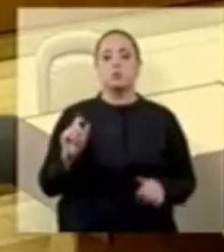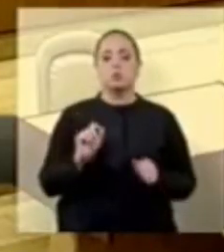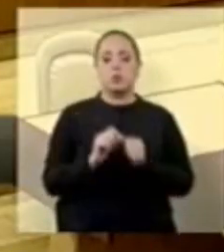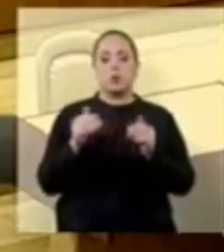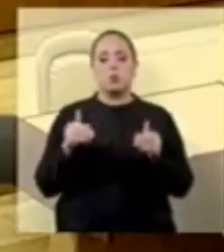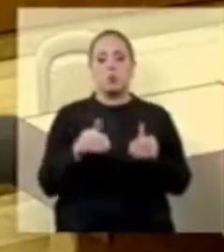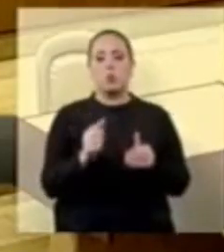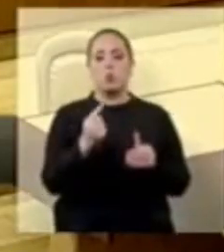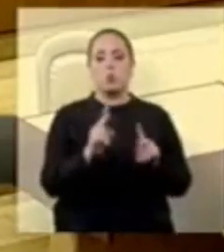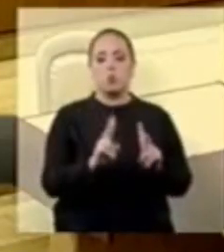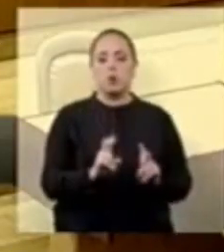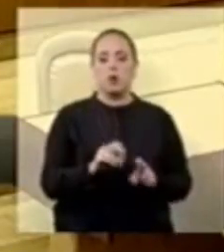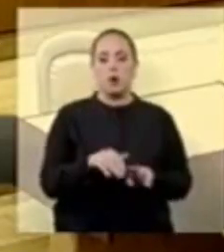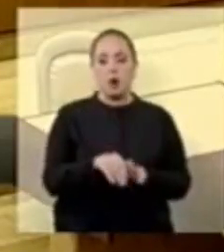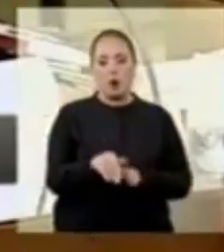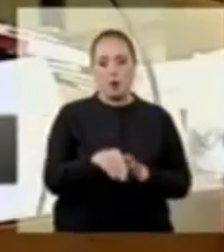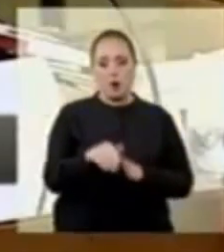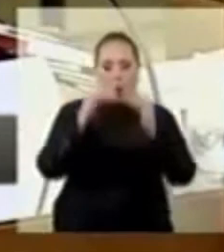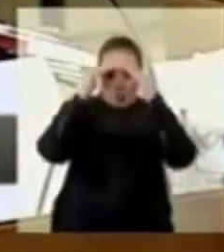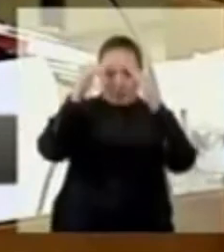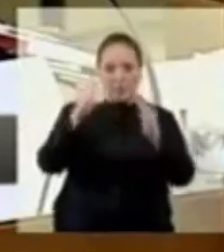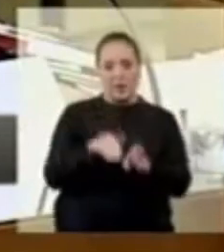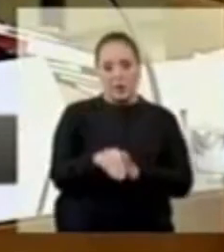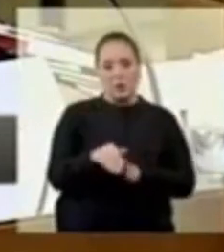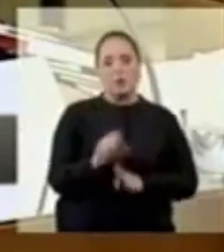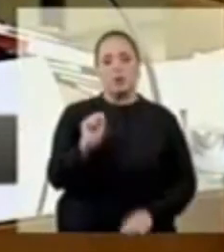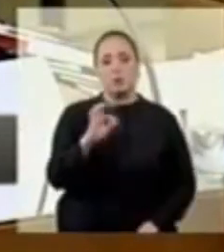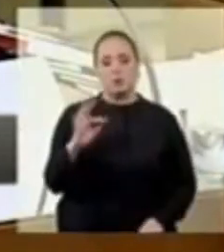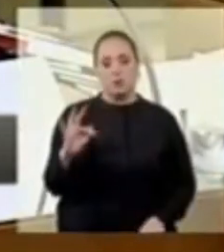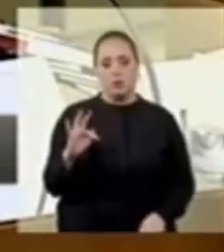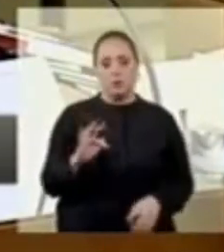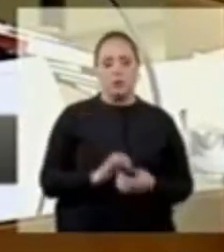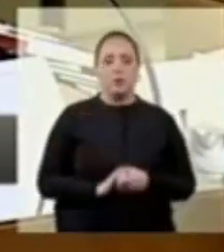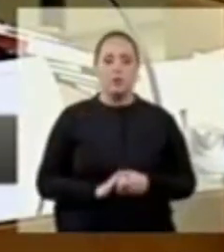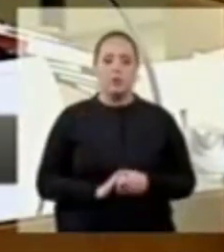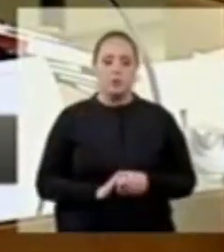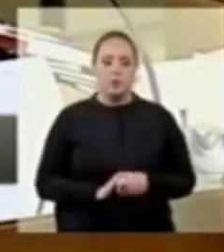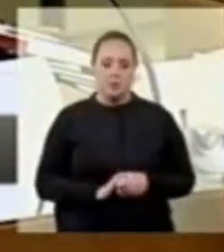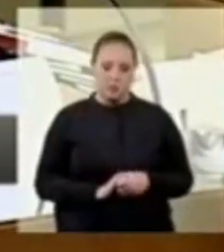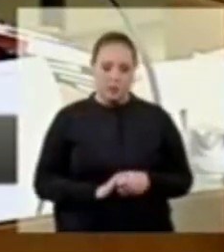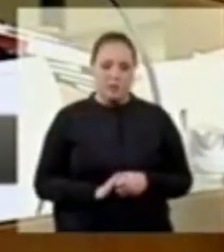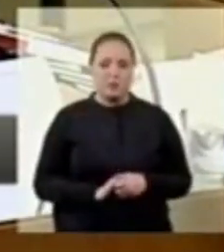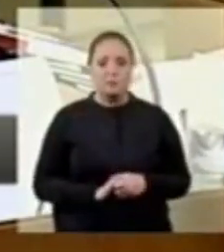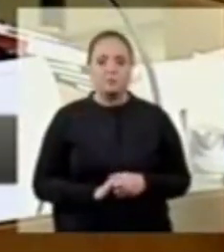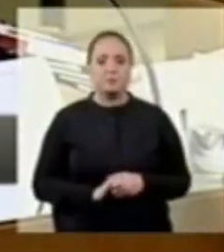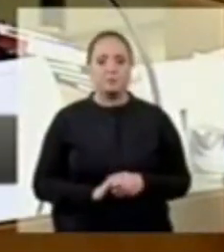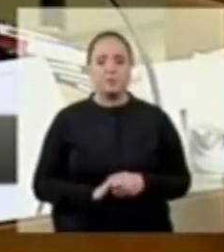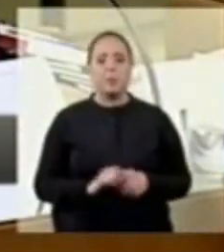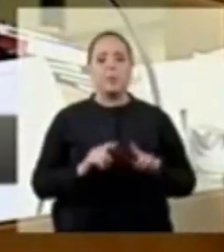a orientação do supremo tribunal federal para parodiar